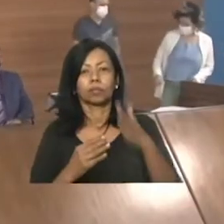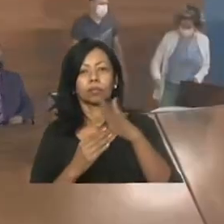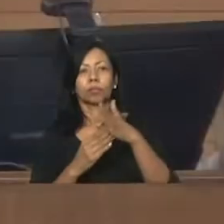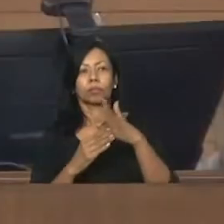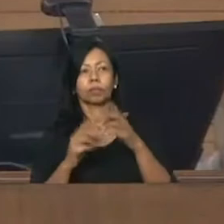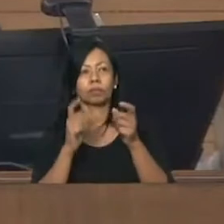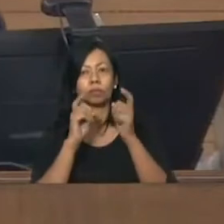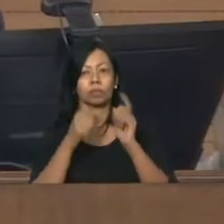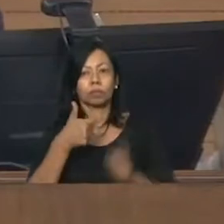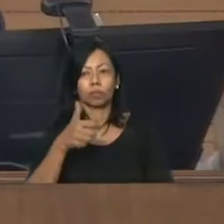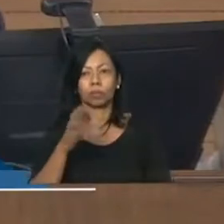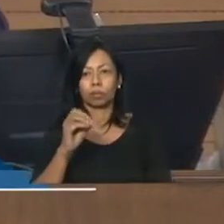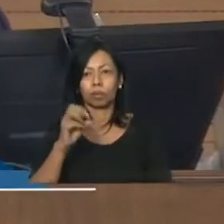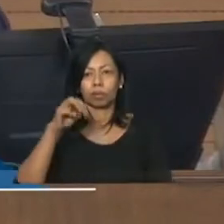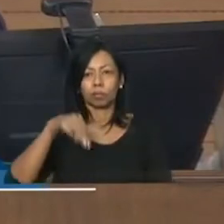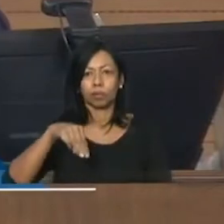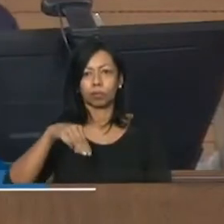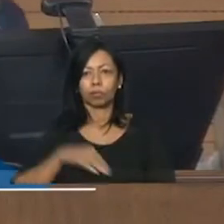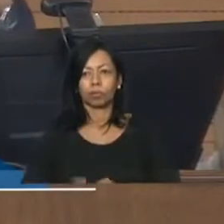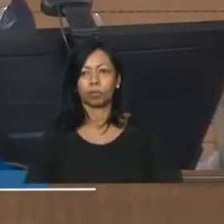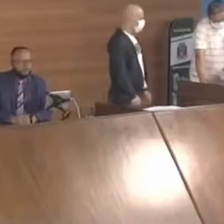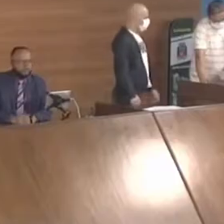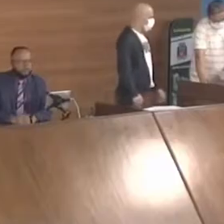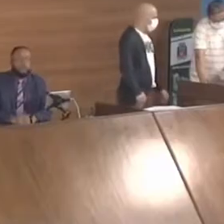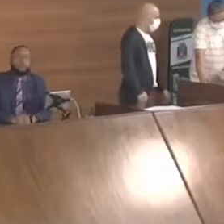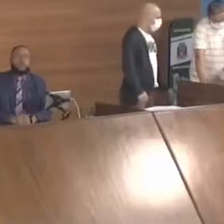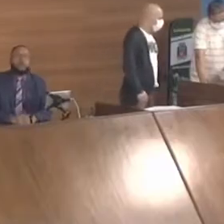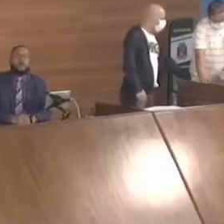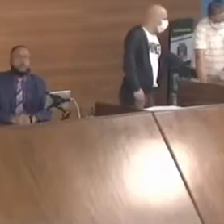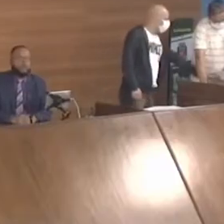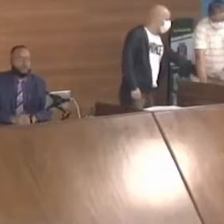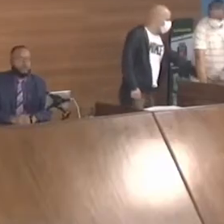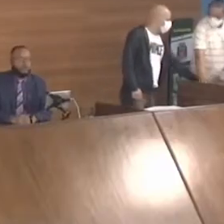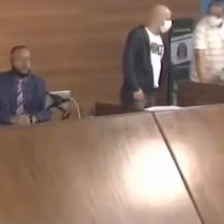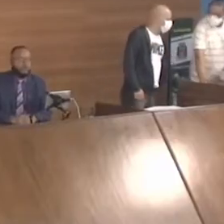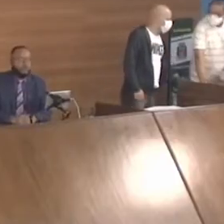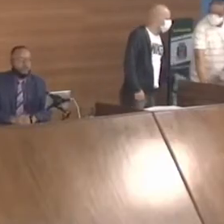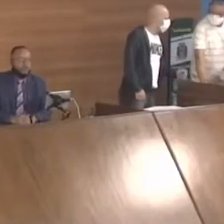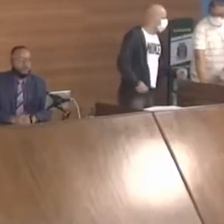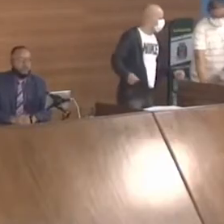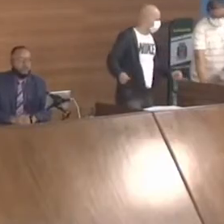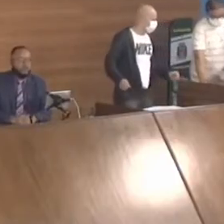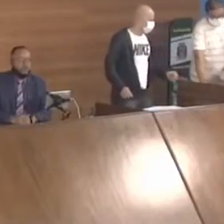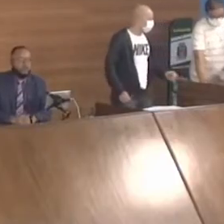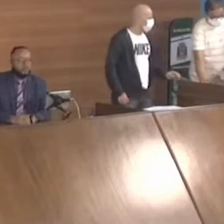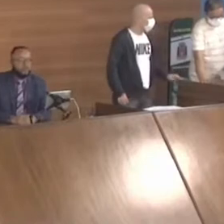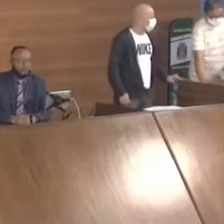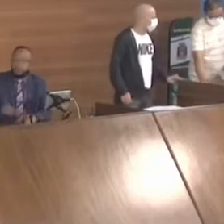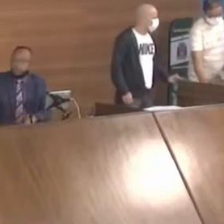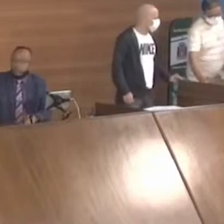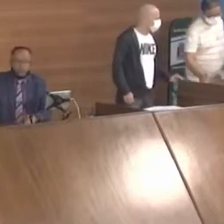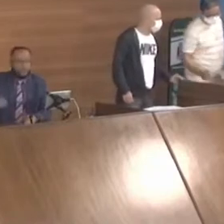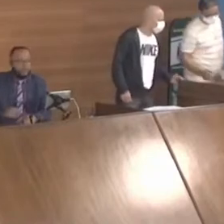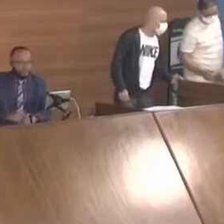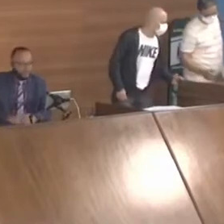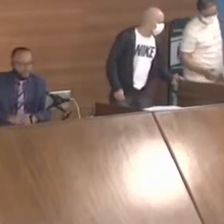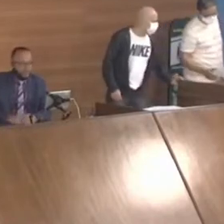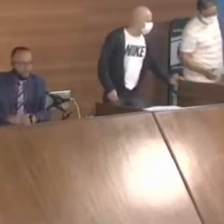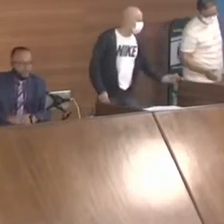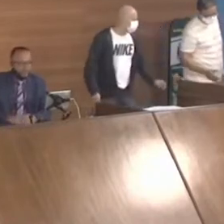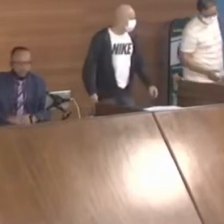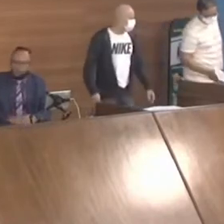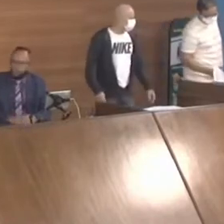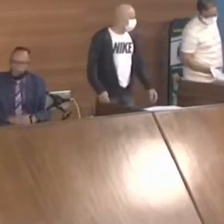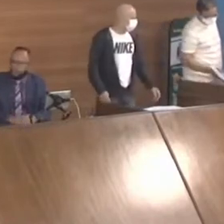na 29ª sessão ordinária. O vereador Guilherme do Salão pediu a prorrogação por mais 60 dias da Comissão Especial